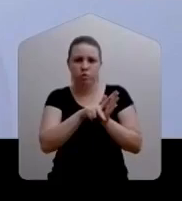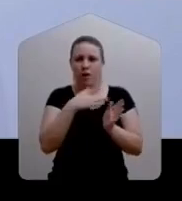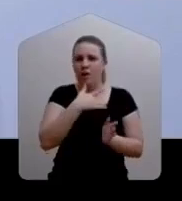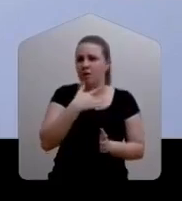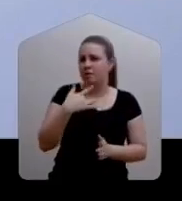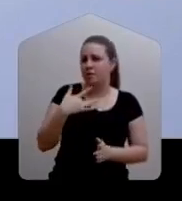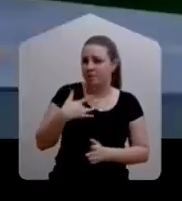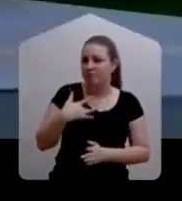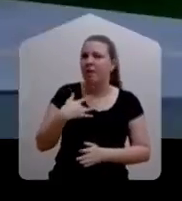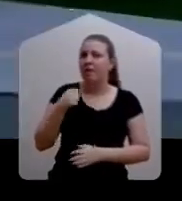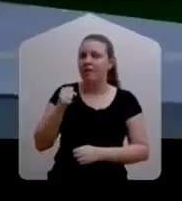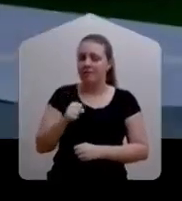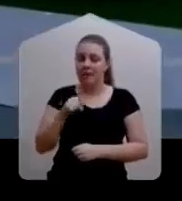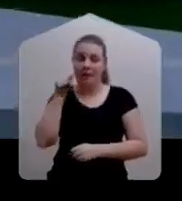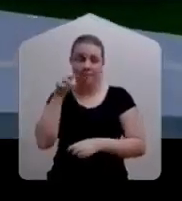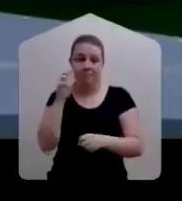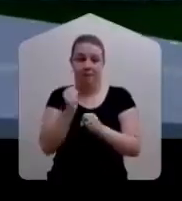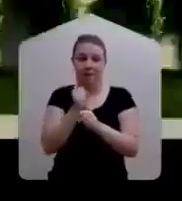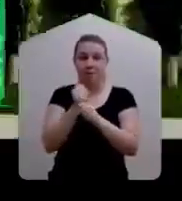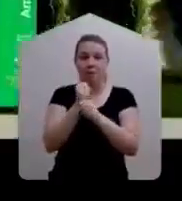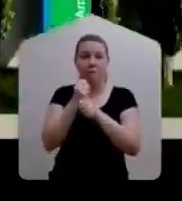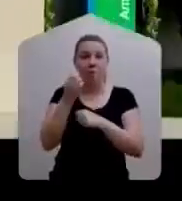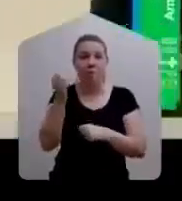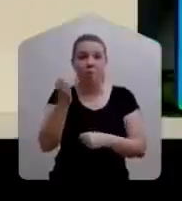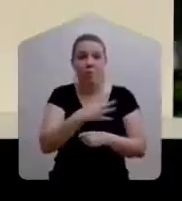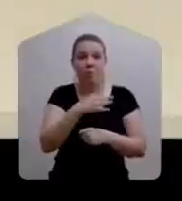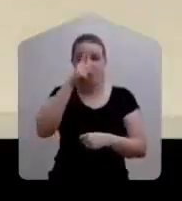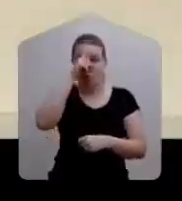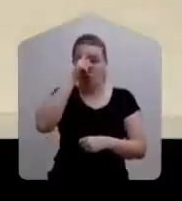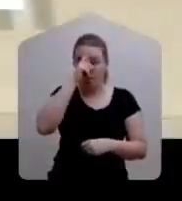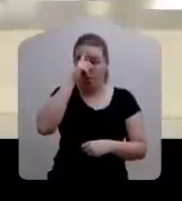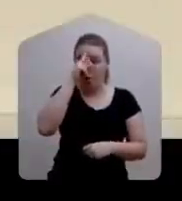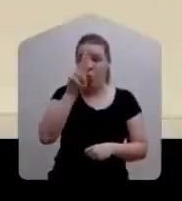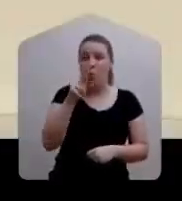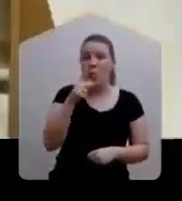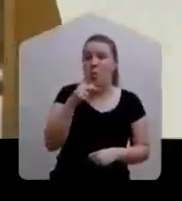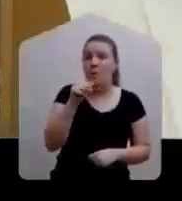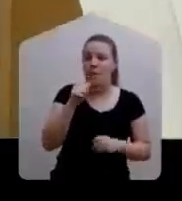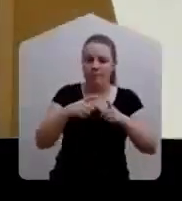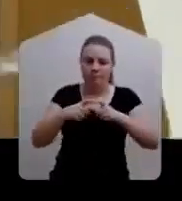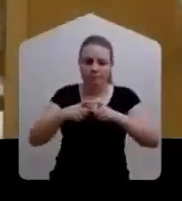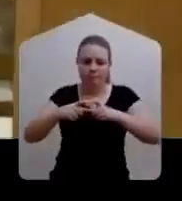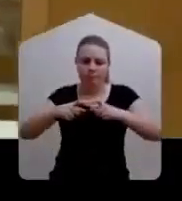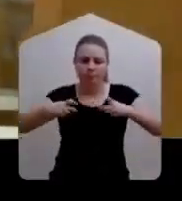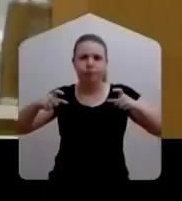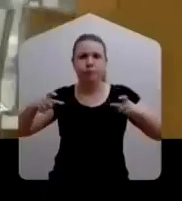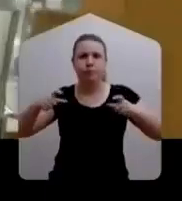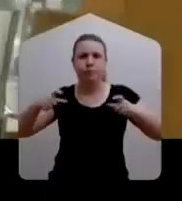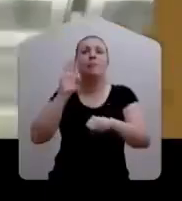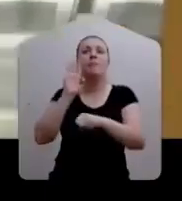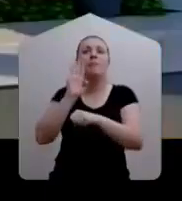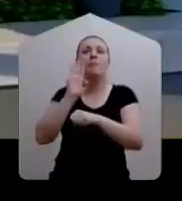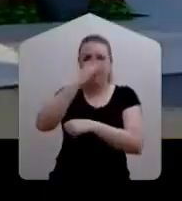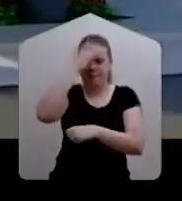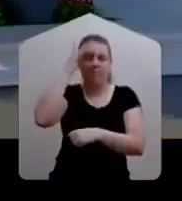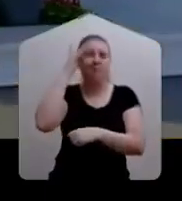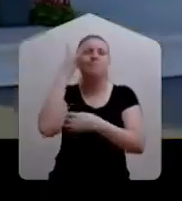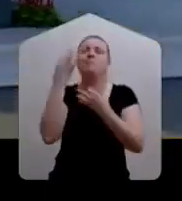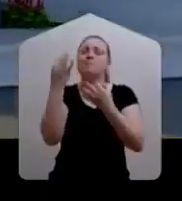saúde tangaraense. Ele vai construir uma nova UPA, mais ampla e humana, para atender a população